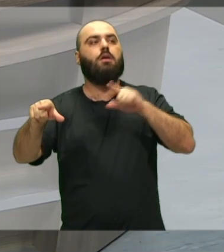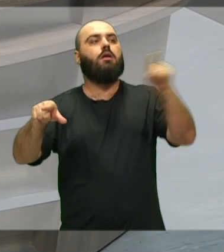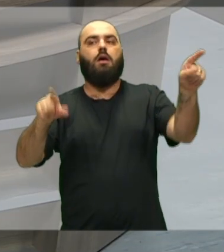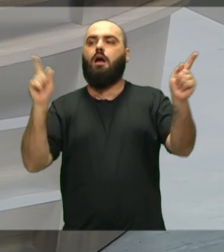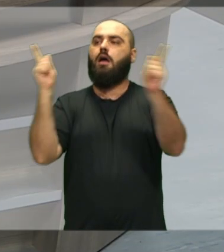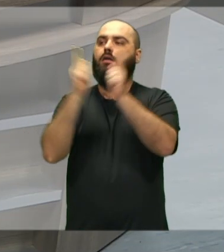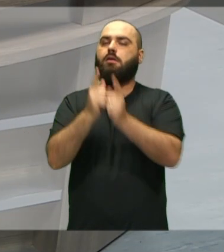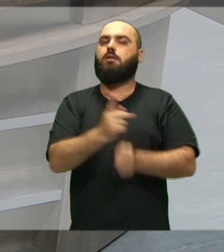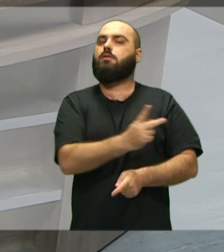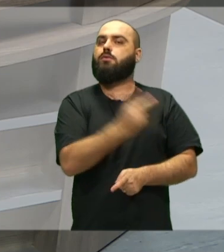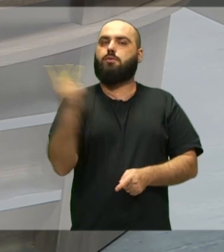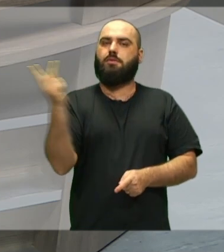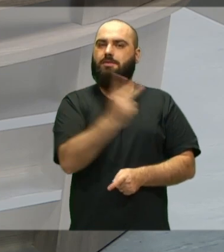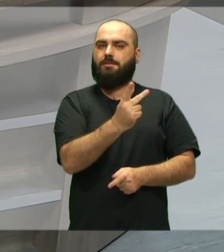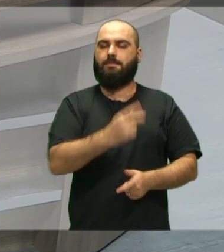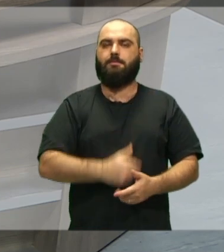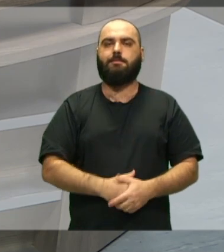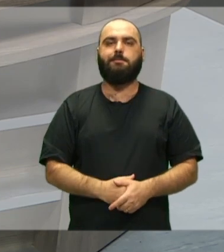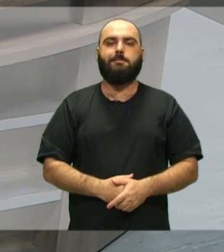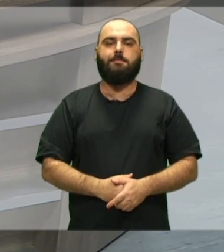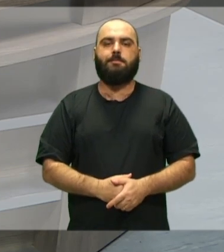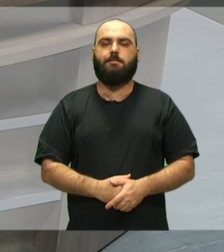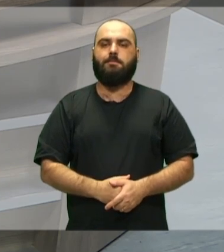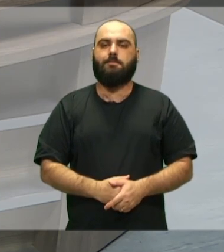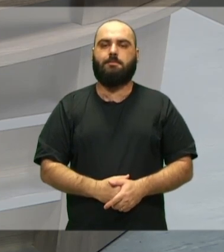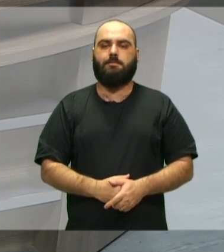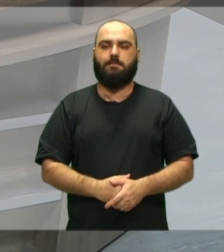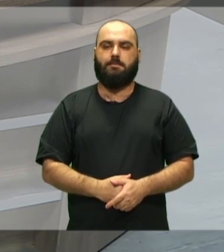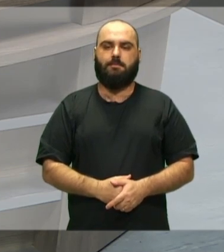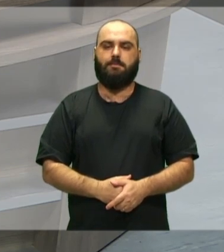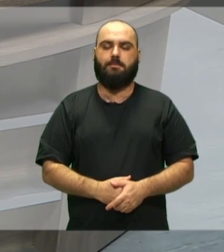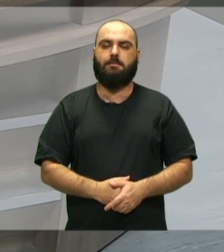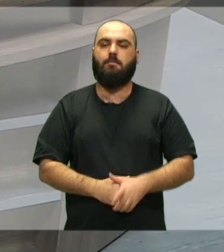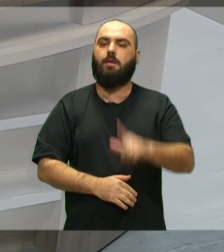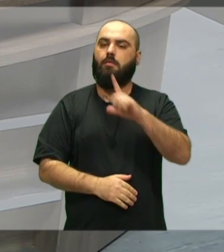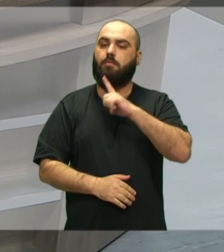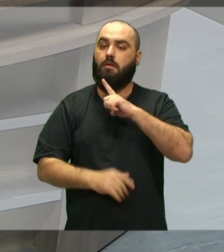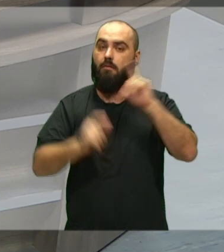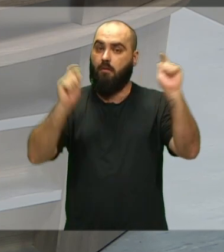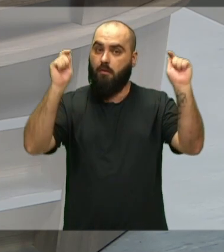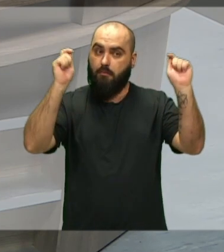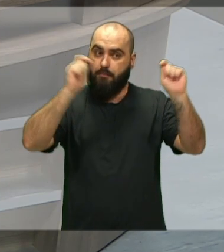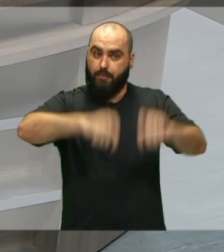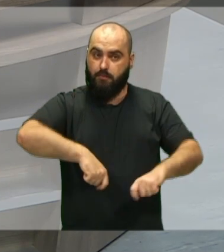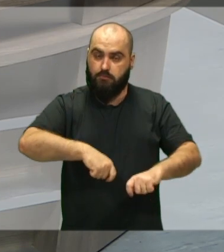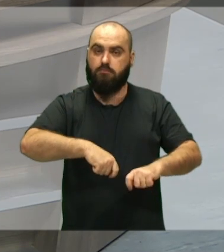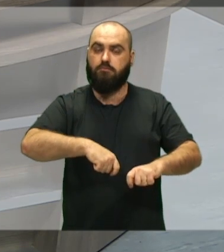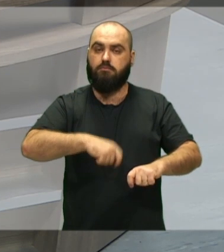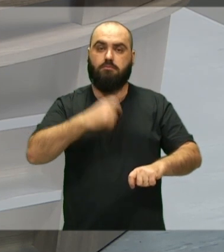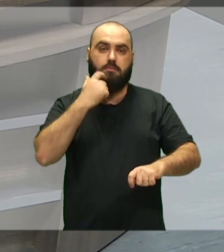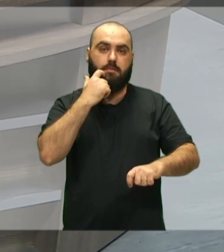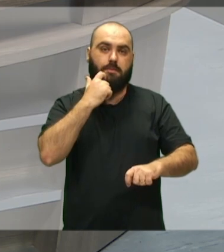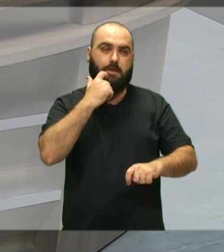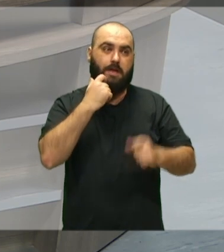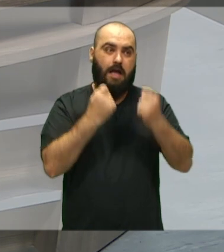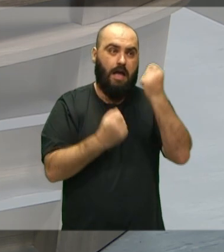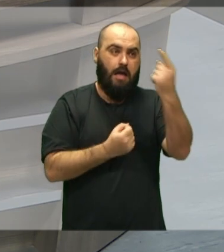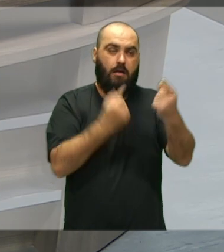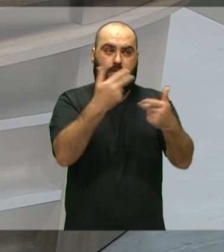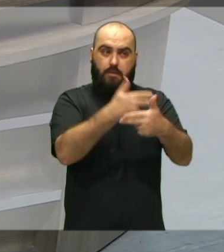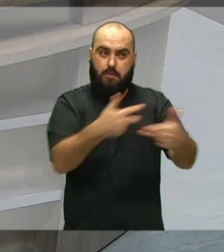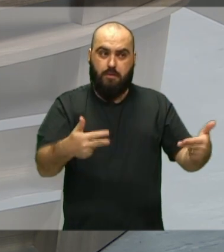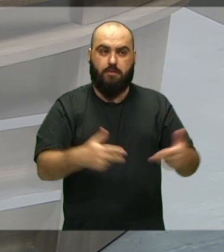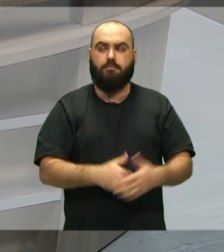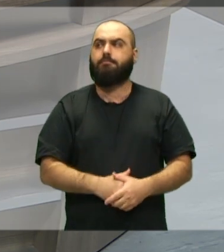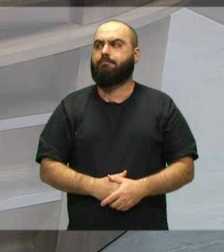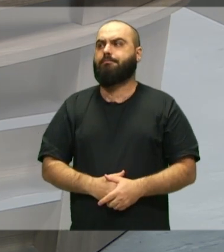panorama inicial, né, uma possibilidade de certas coisas, não pode se regulamentar tudo.